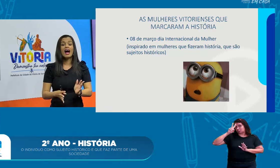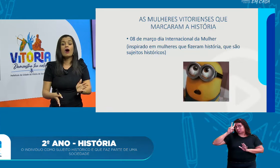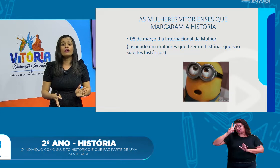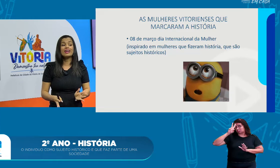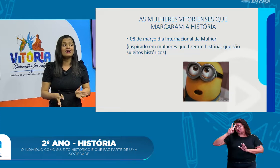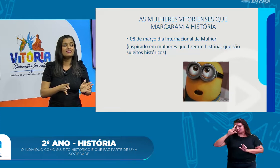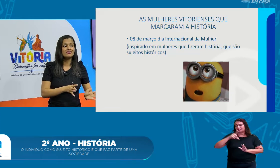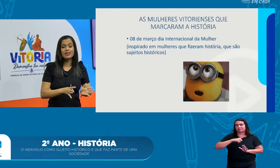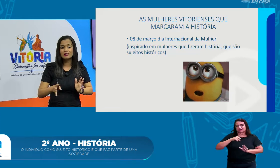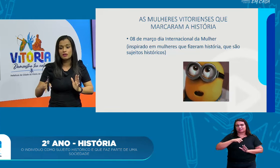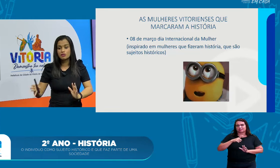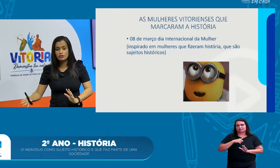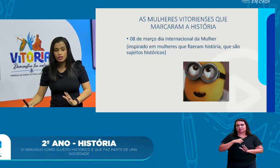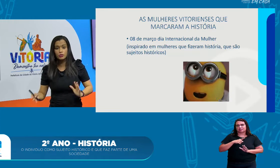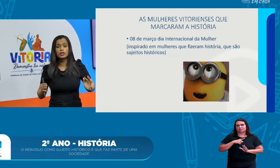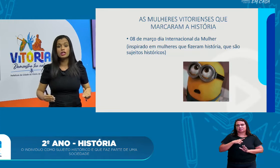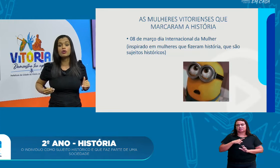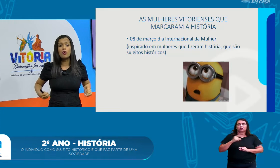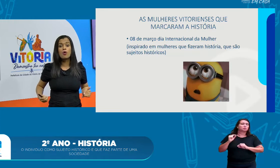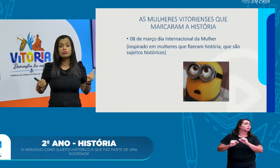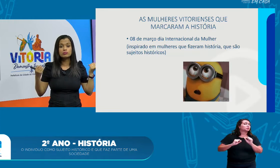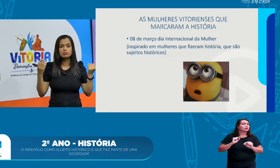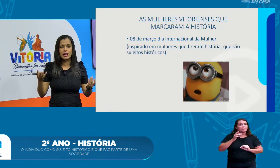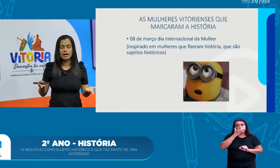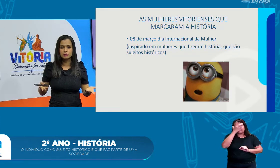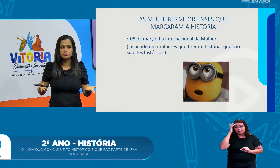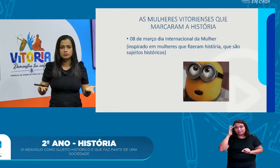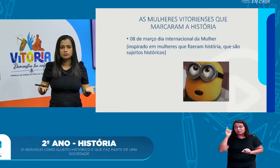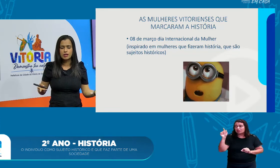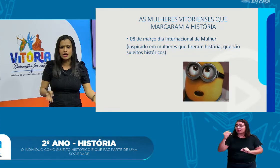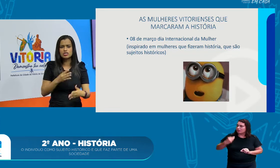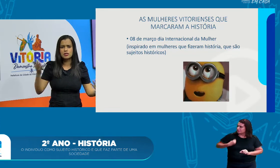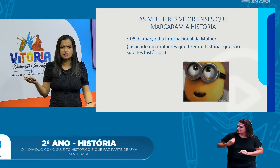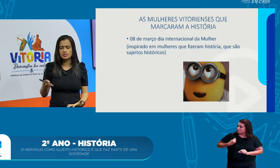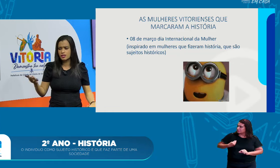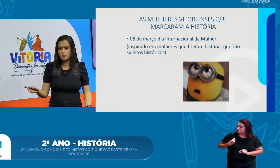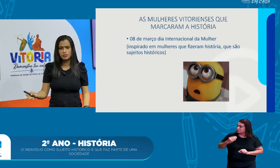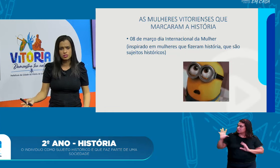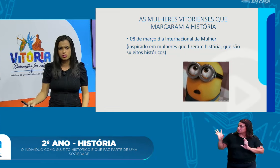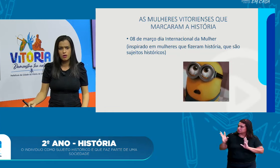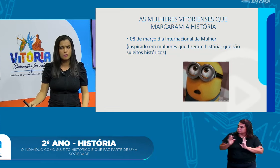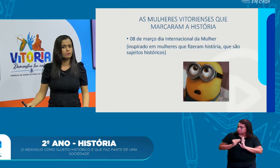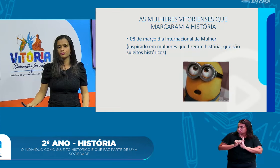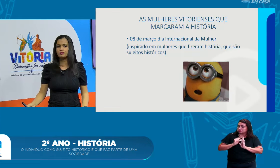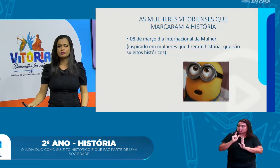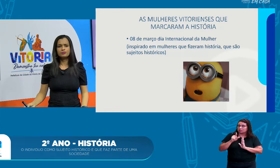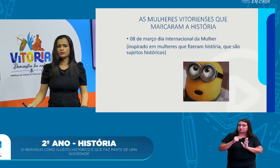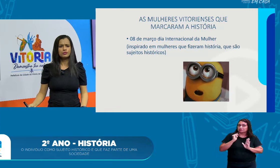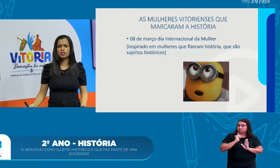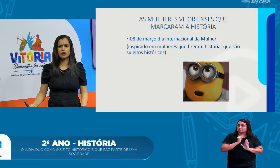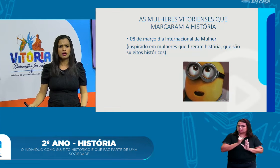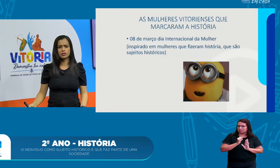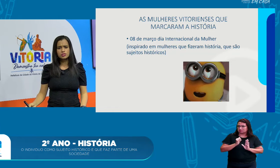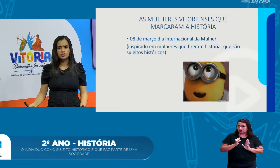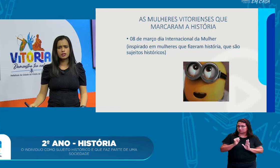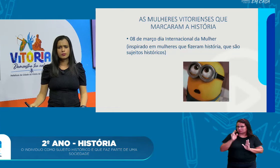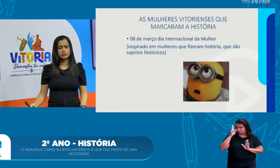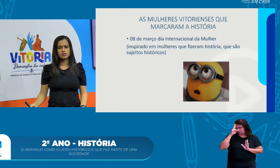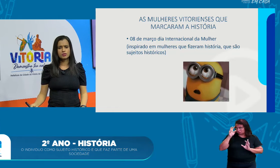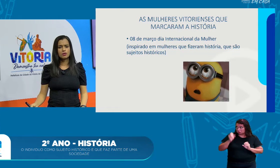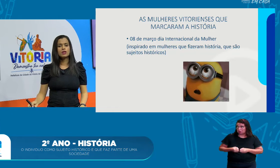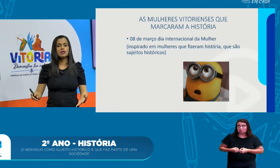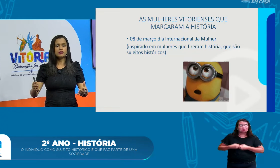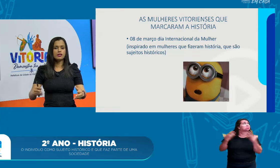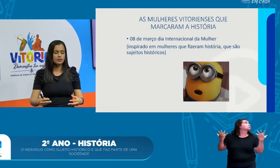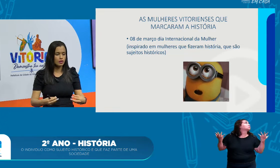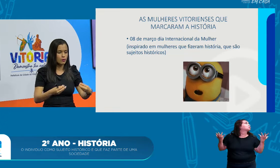história, alguém tem que ter vivido e contado. A história se cria por si só? Não, ela não se cria por si